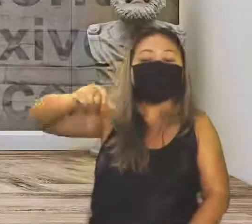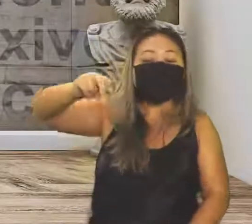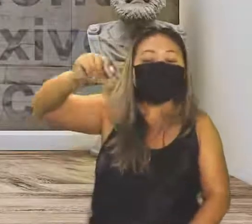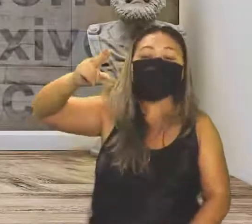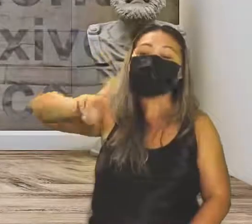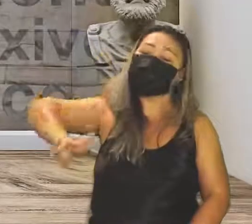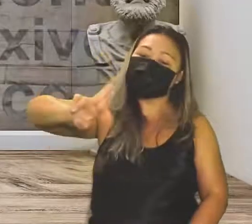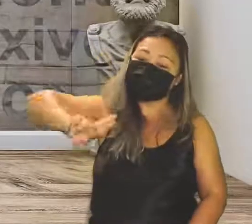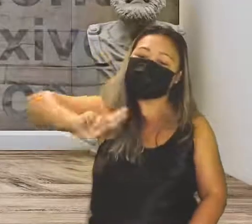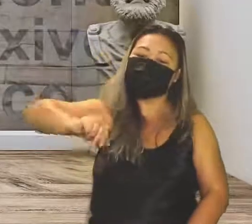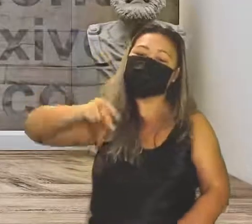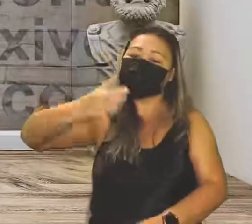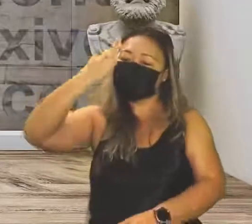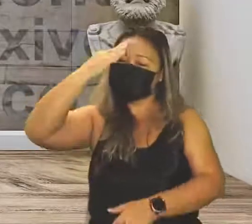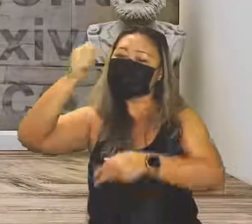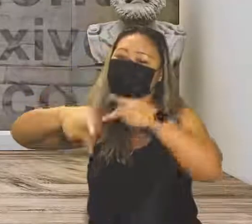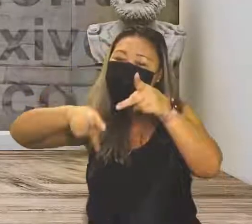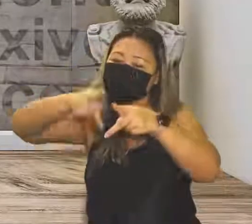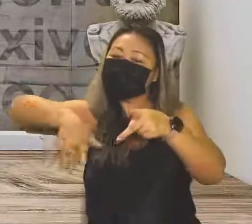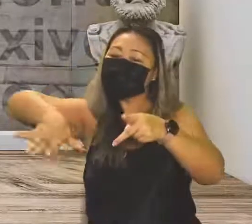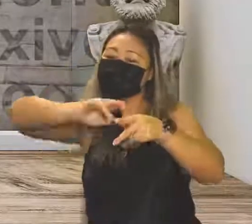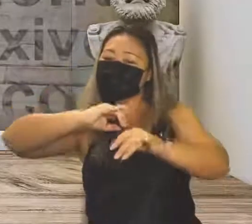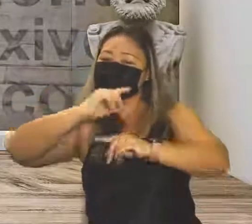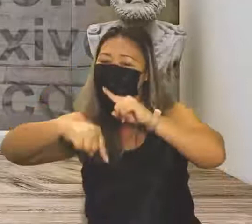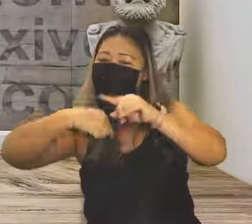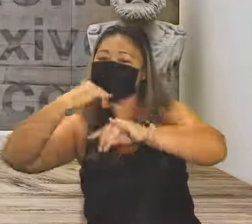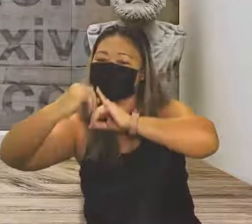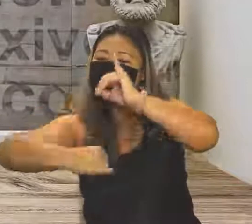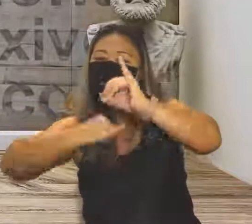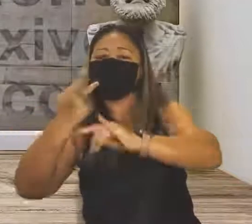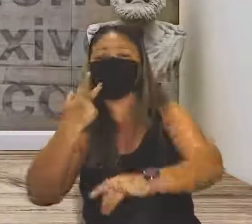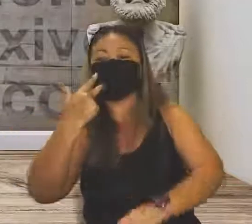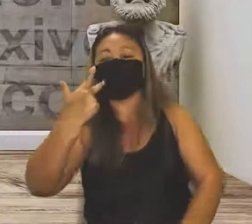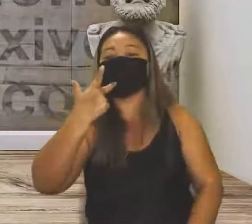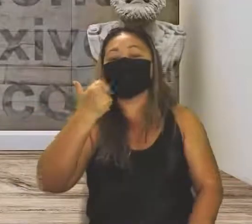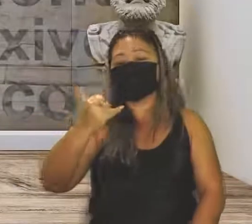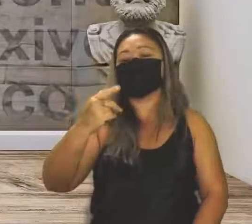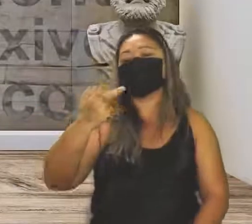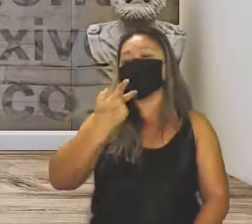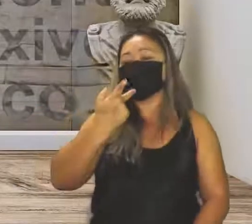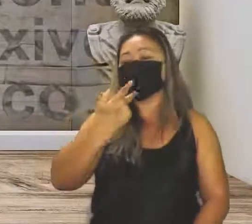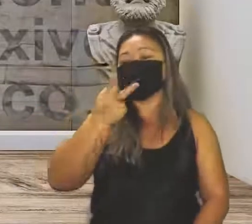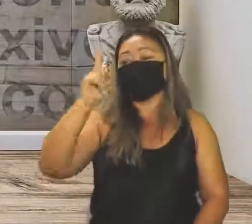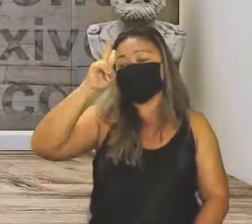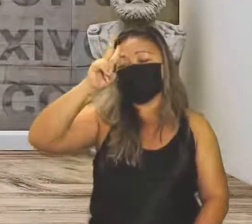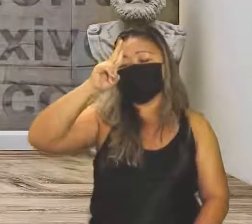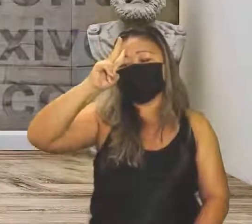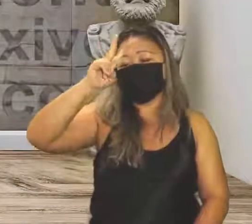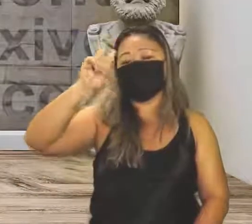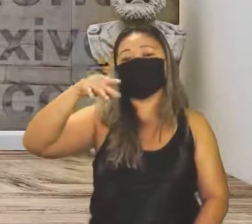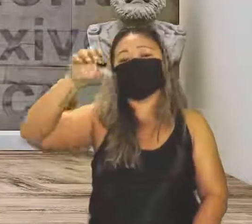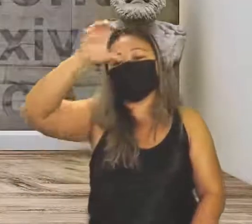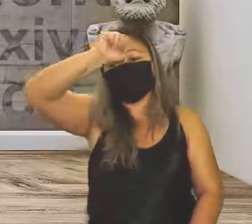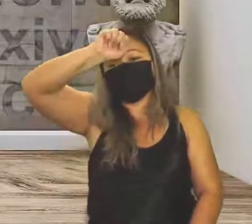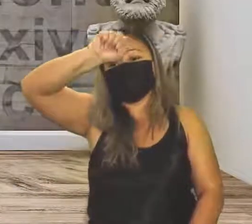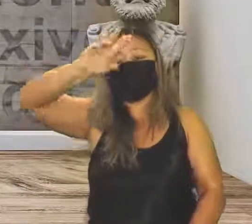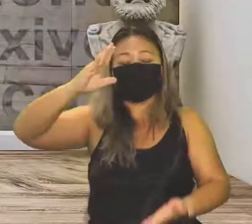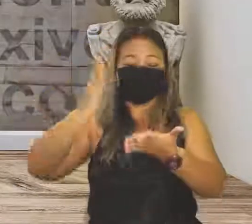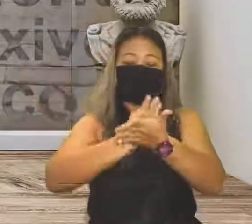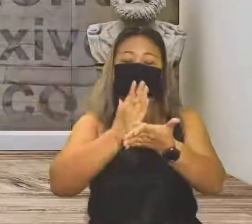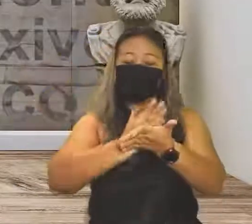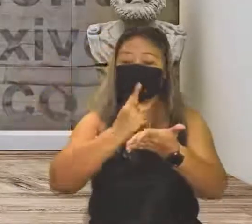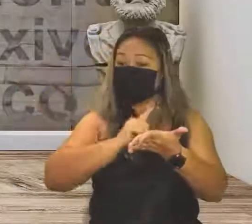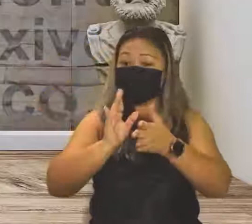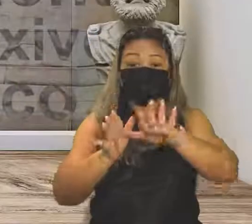usam muito a sabedoria popular. Inclusive, meu pai falava muito de história, que ele aprendeu, não em livros, né?